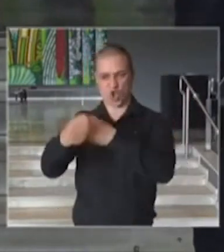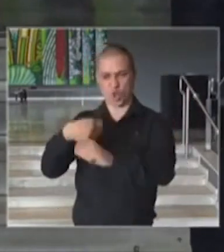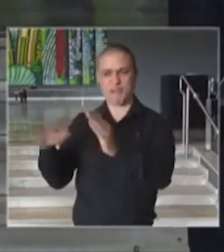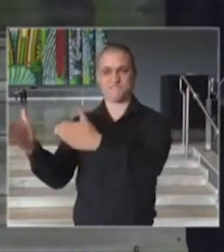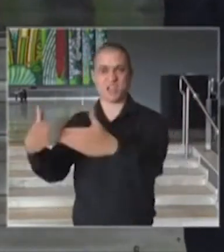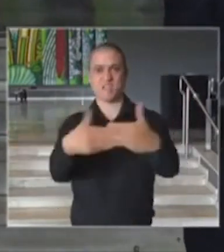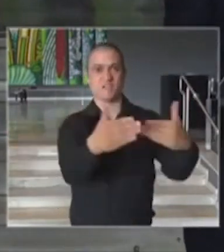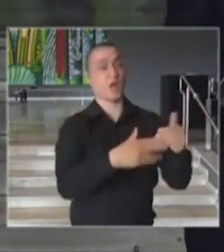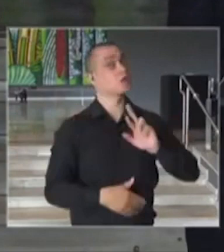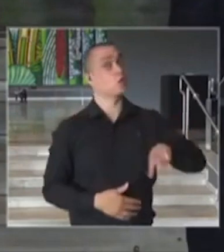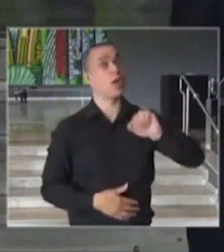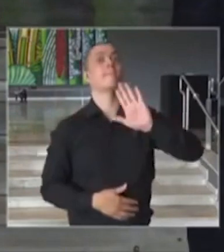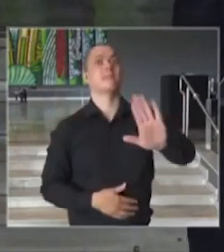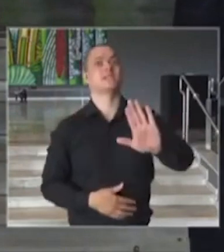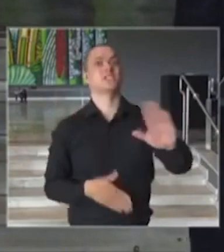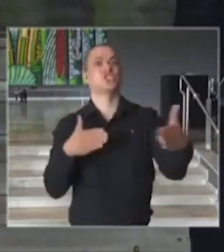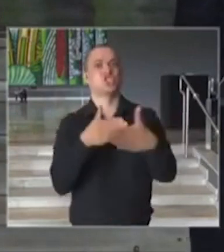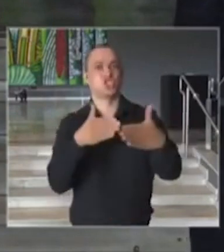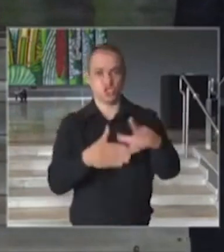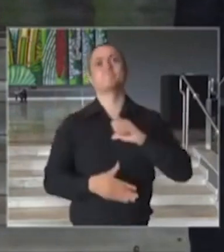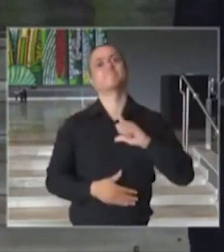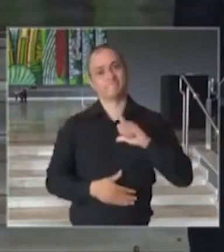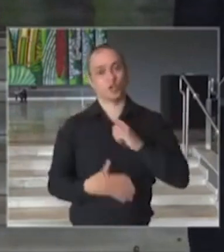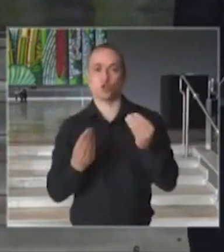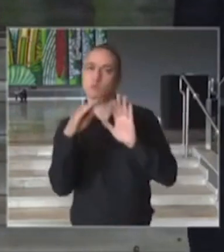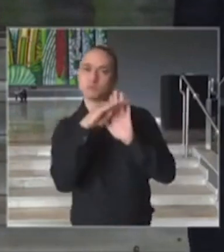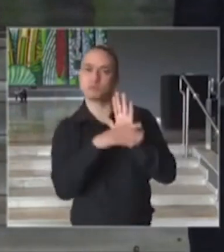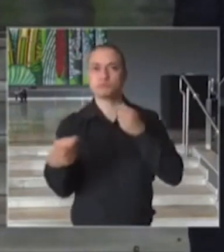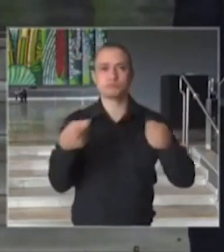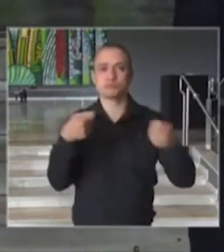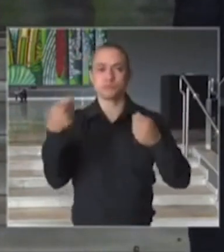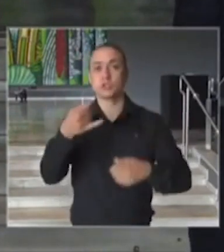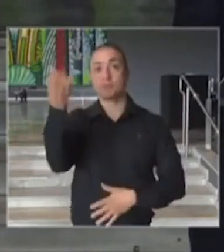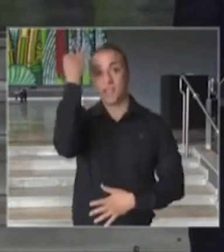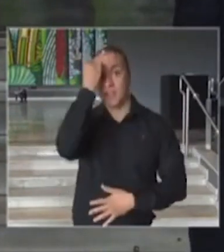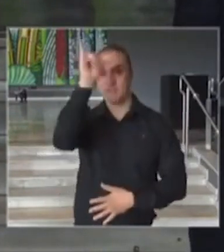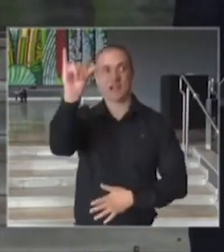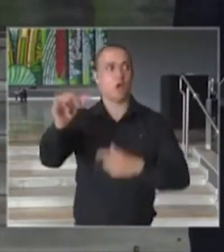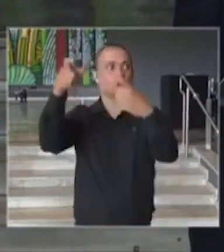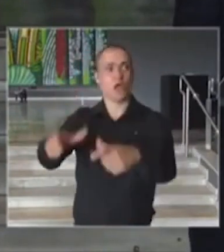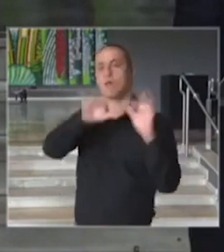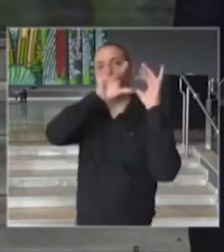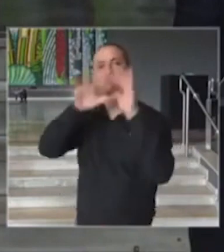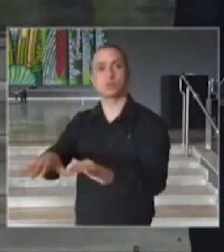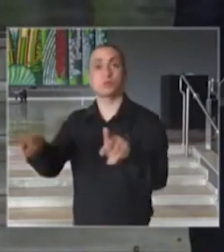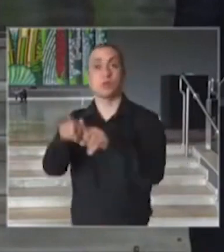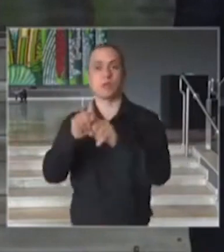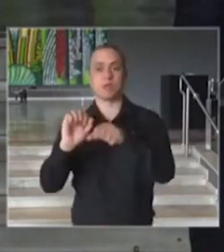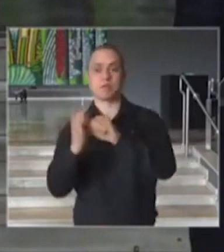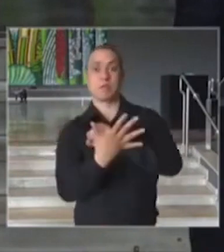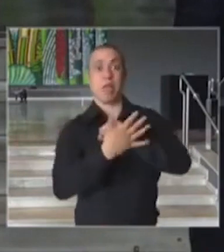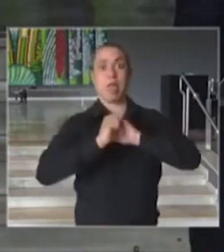econômicas mas é mais restritiva nas medidas para evitar aglomerações e o aumento do